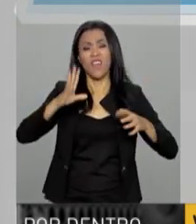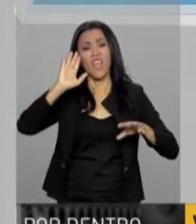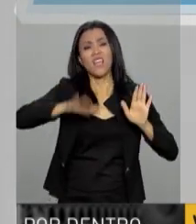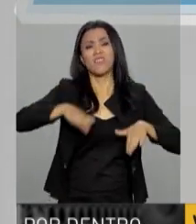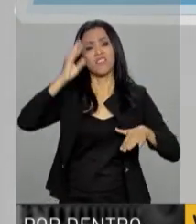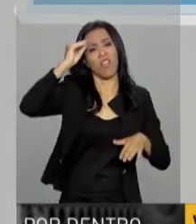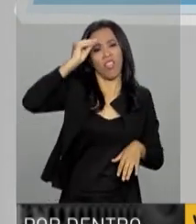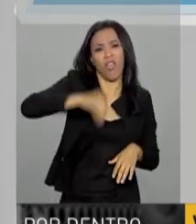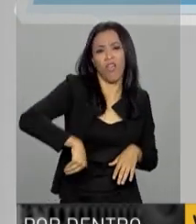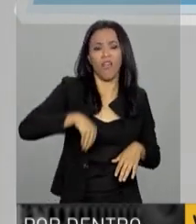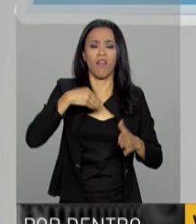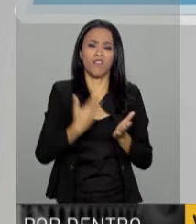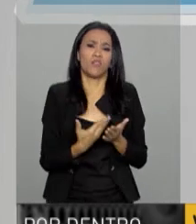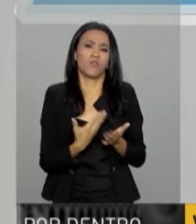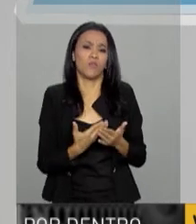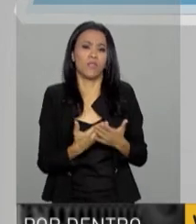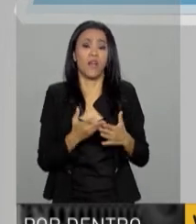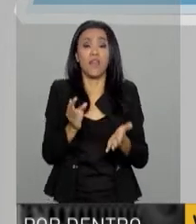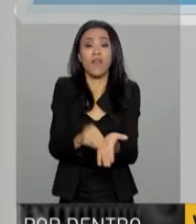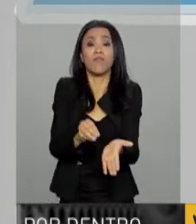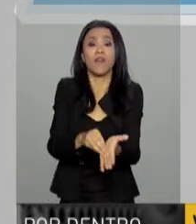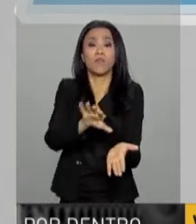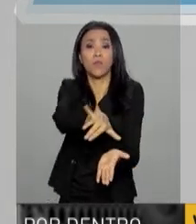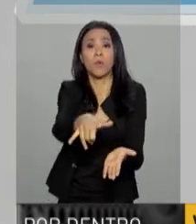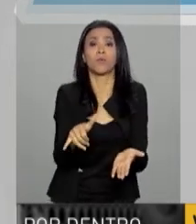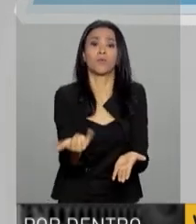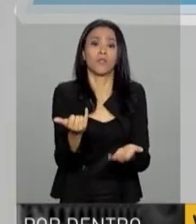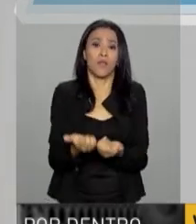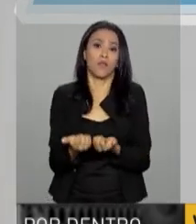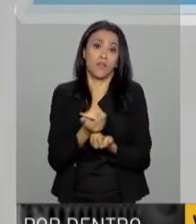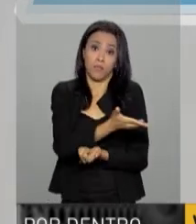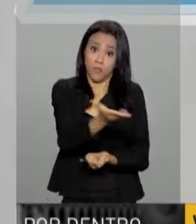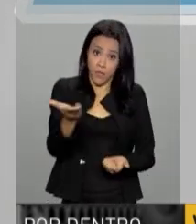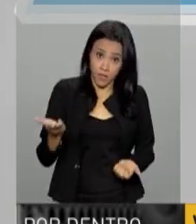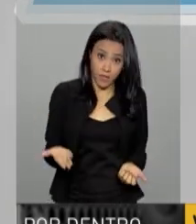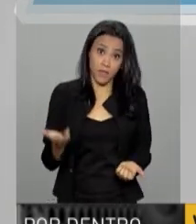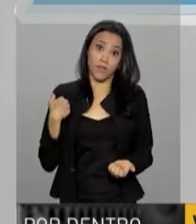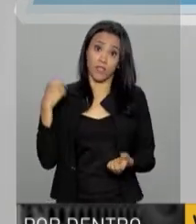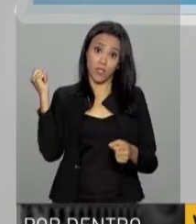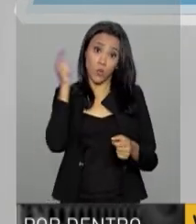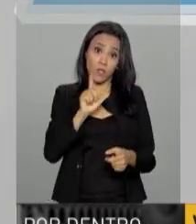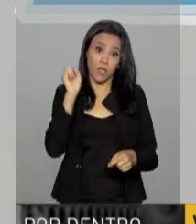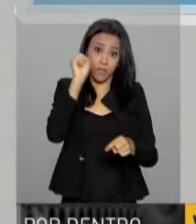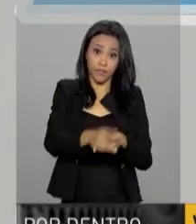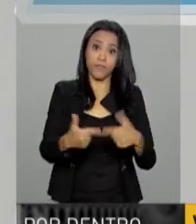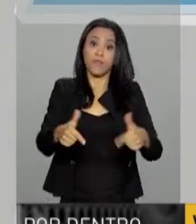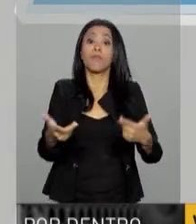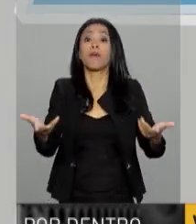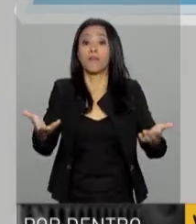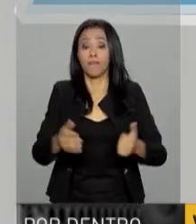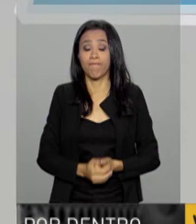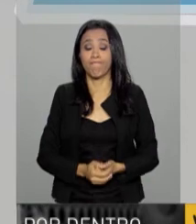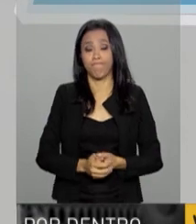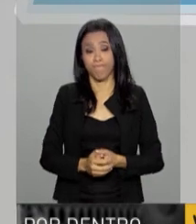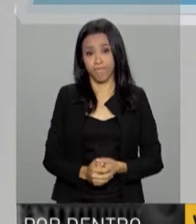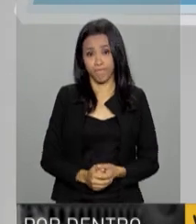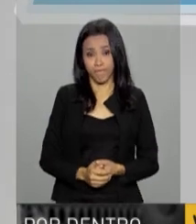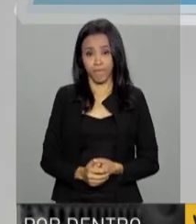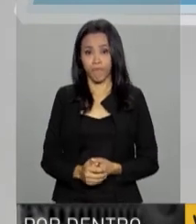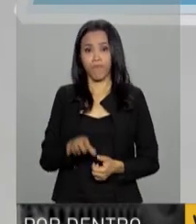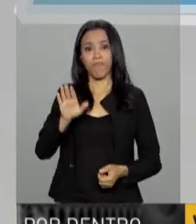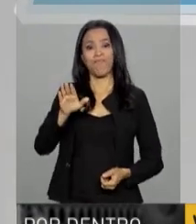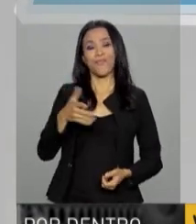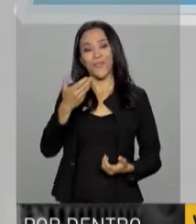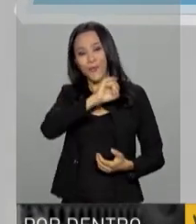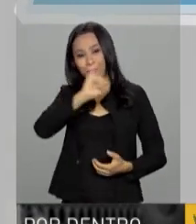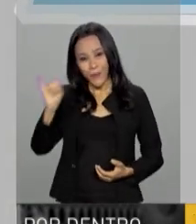desencanto pela falta de oportunidade concreta de se colocarem no mercado de trabalho o secretário olá